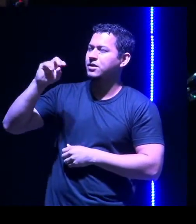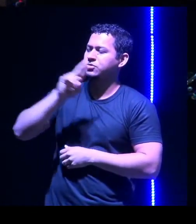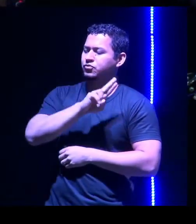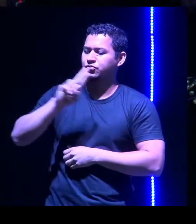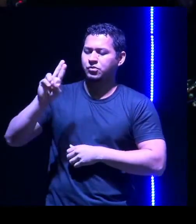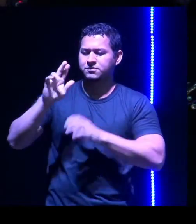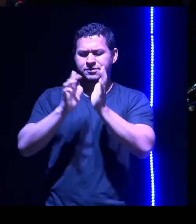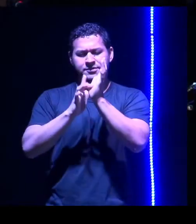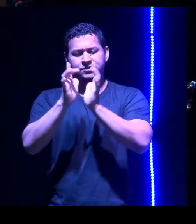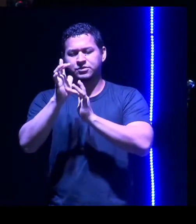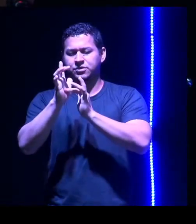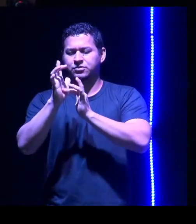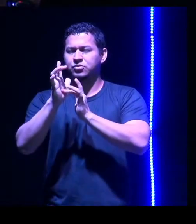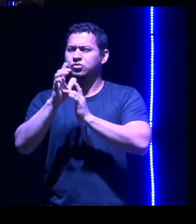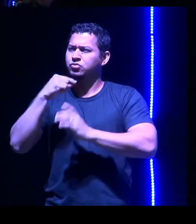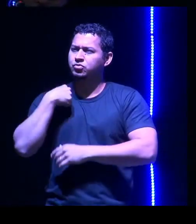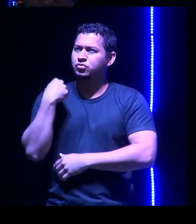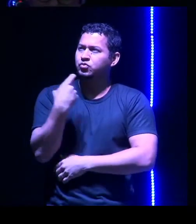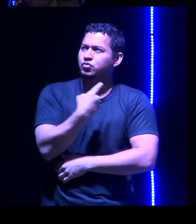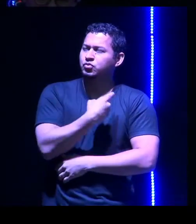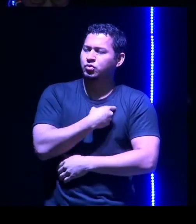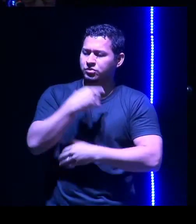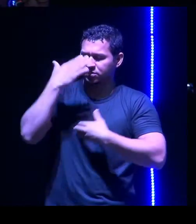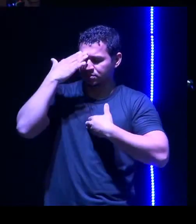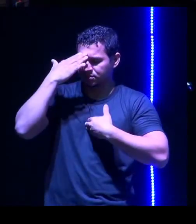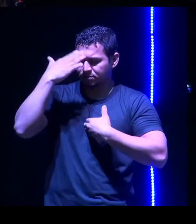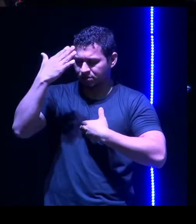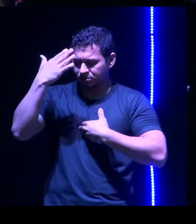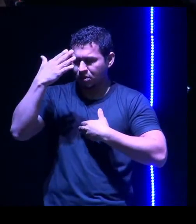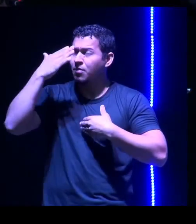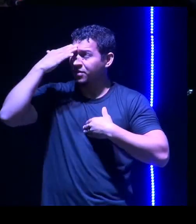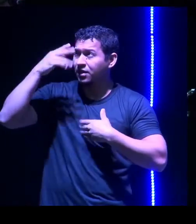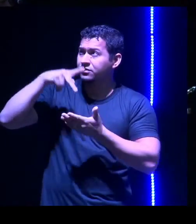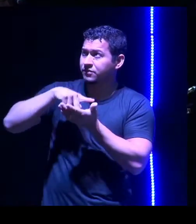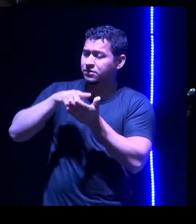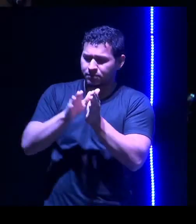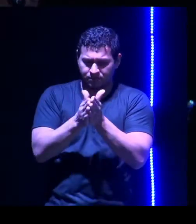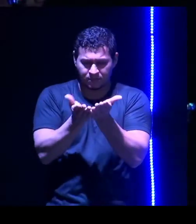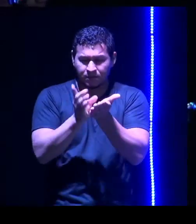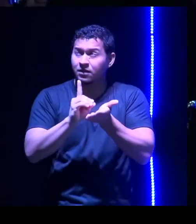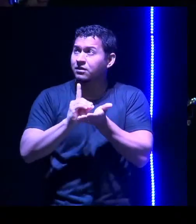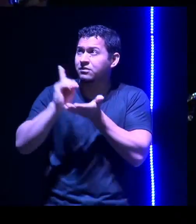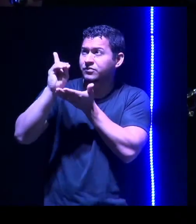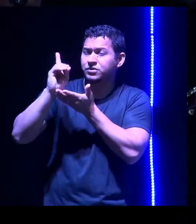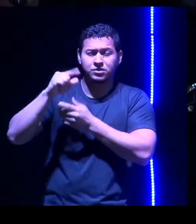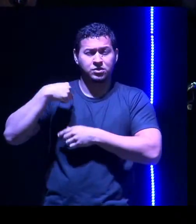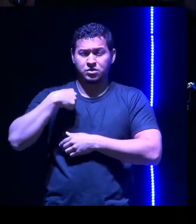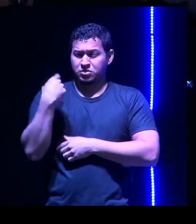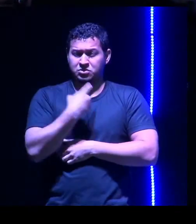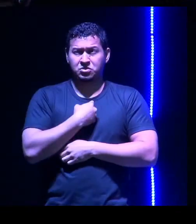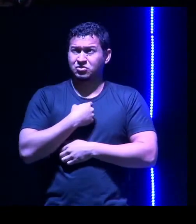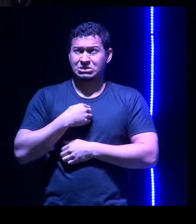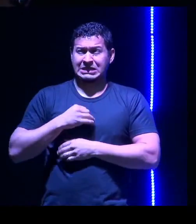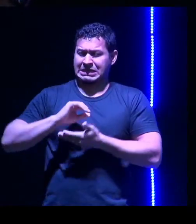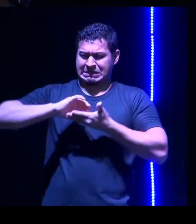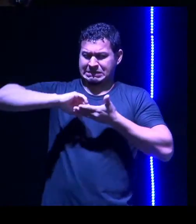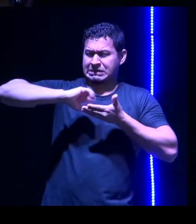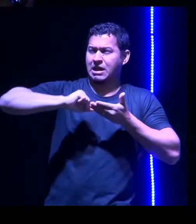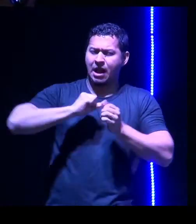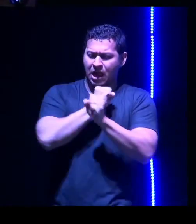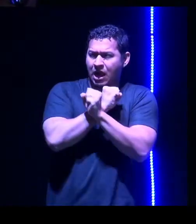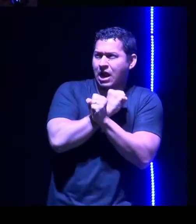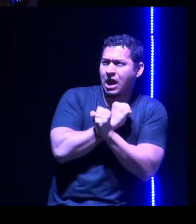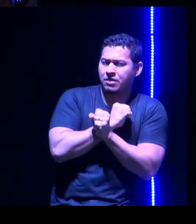nome de Jesus. Nós te agradecemos, obrigado por essa palavra. Senhor, não mais seremos escravos do pecado,